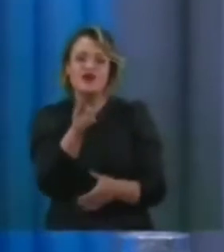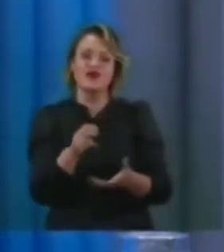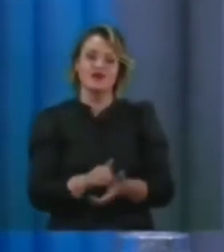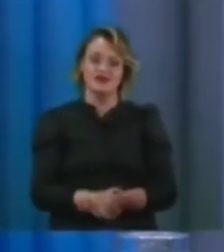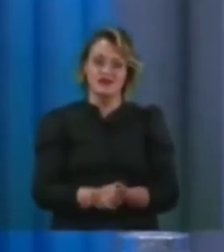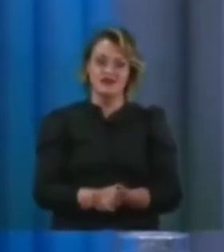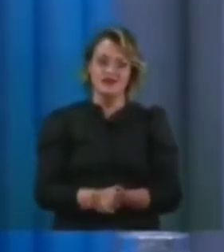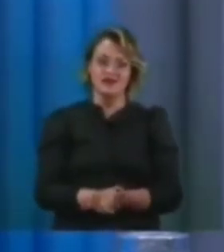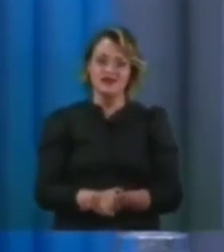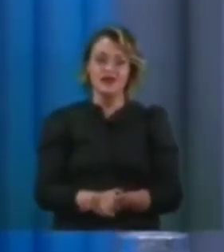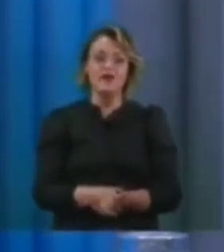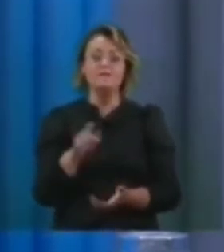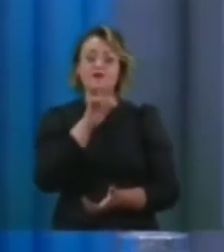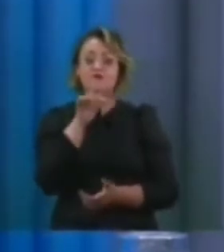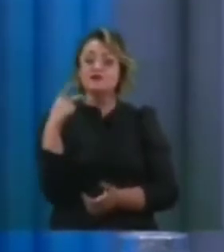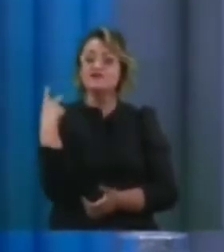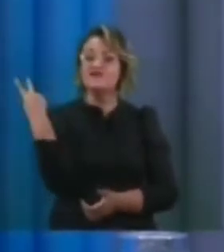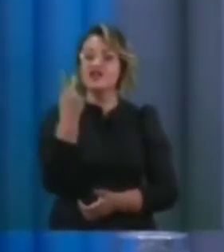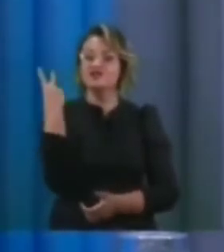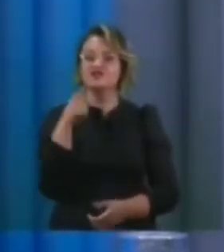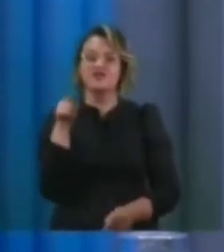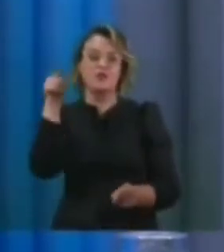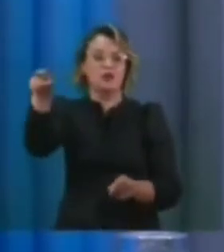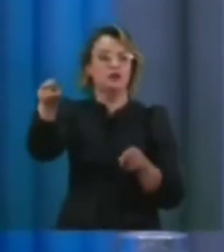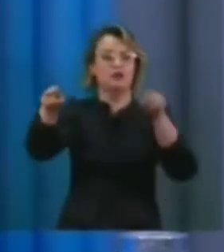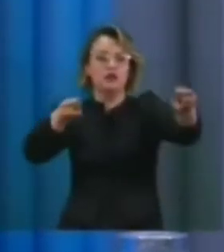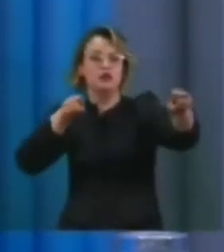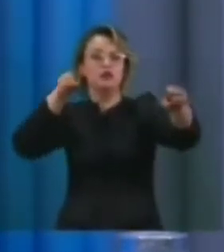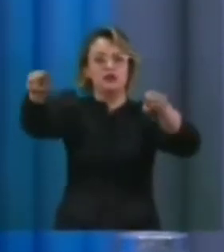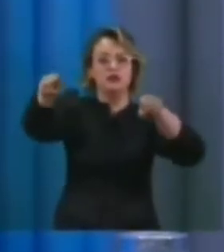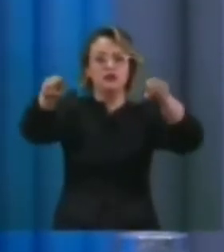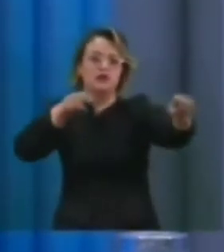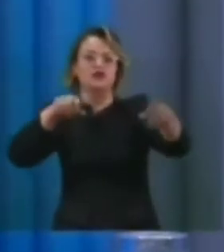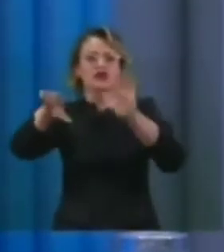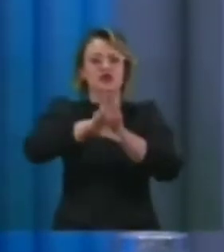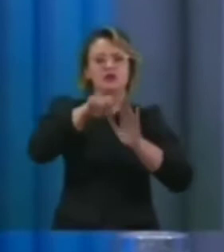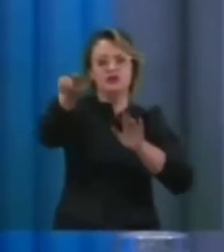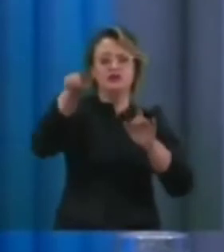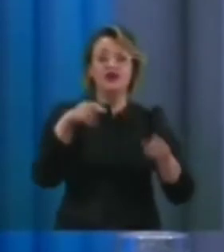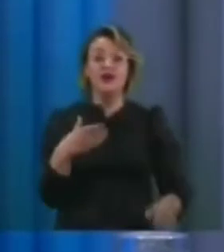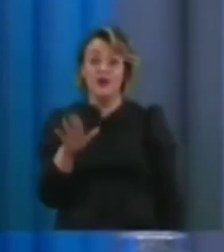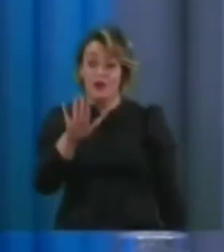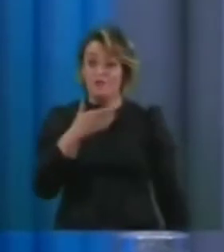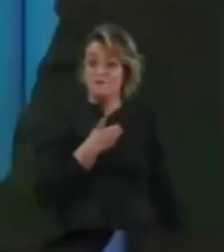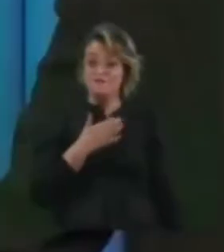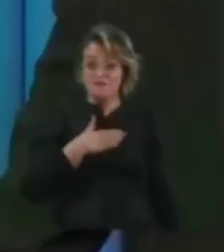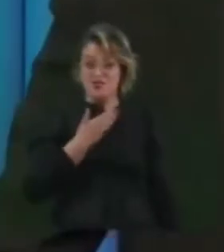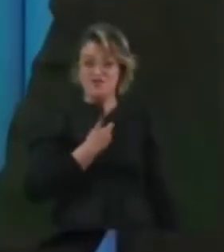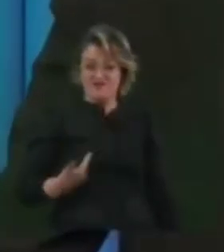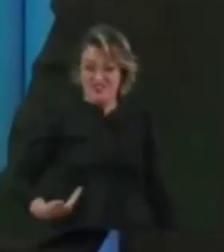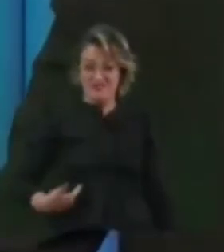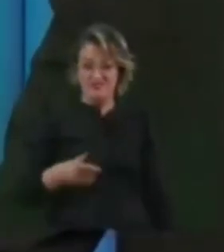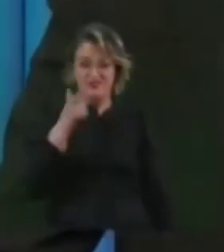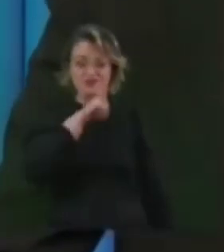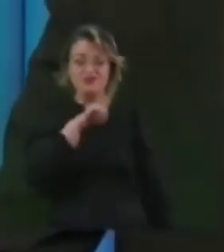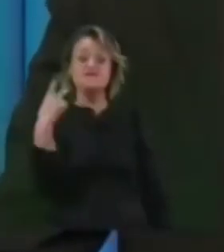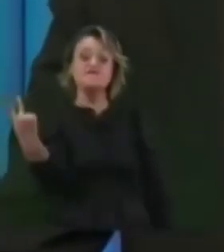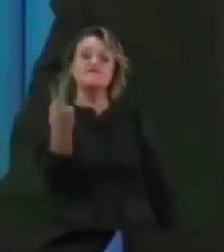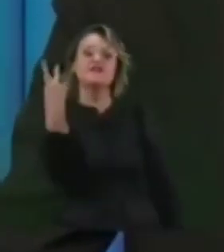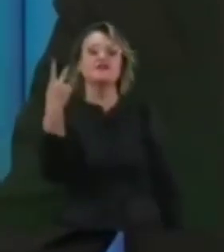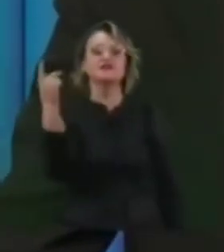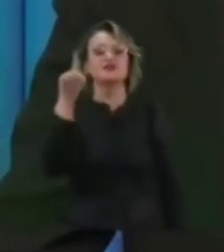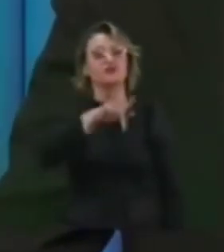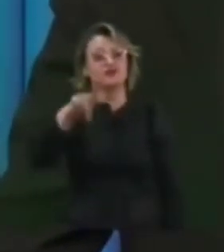tem que reconhecer os professores e não ficar apontando o dedo, criminalizando os professores. No meu governo, sabe o que vai acontecer, Coronel? Nós vamos valorizar os